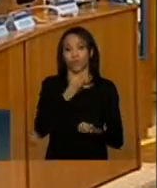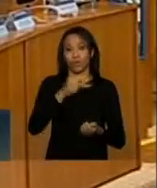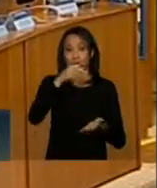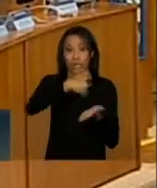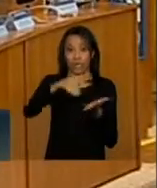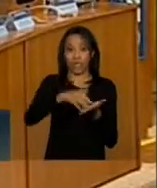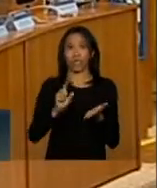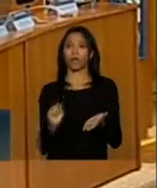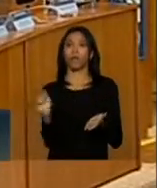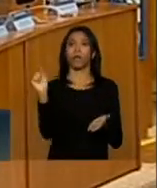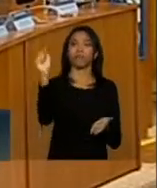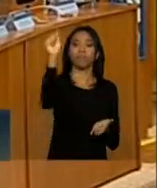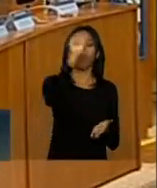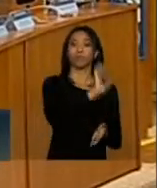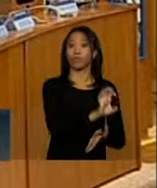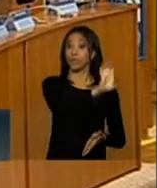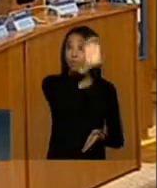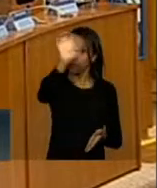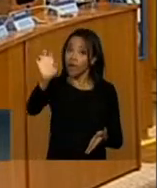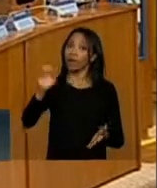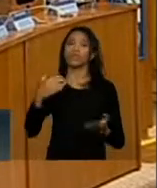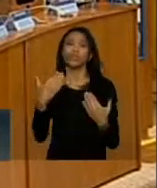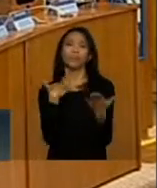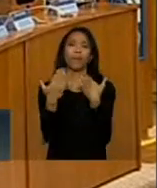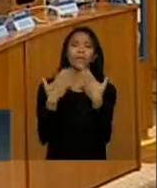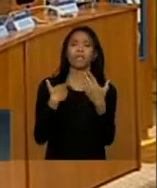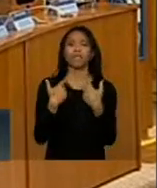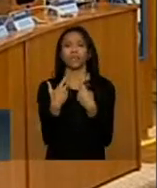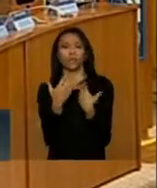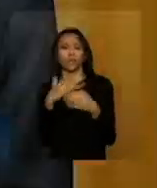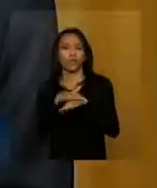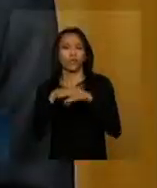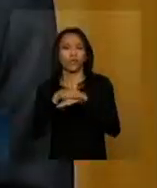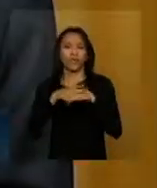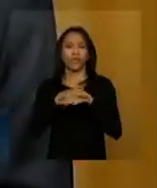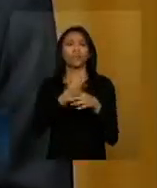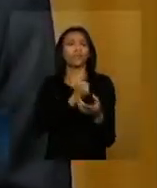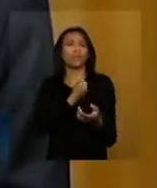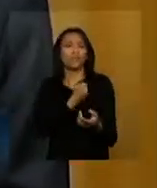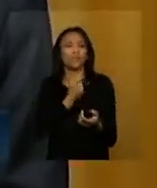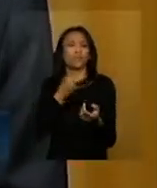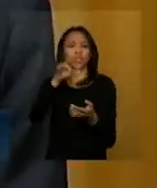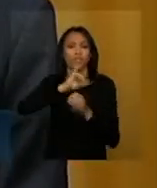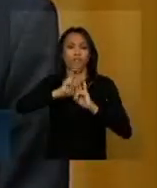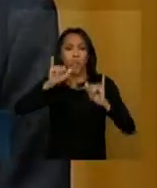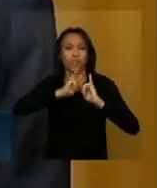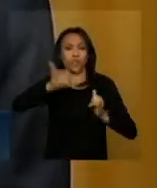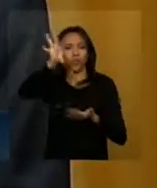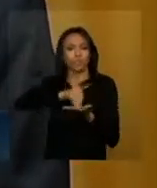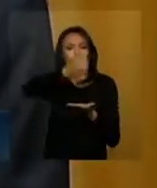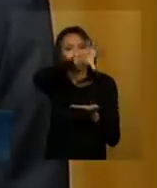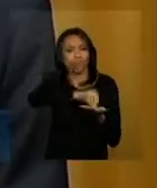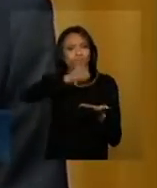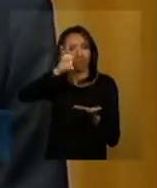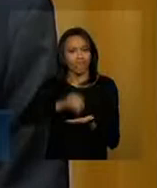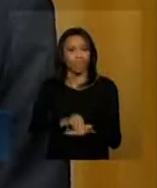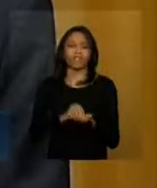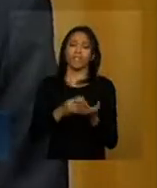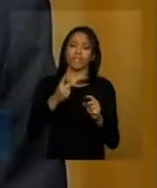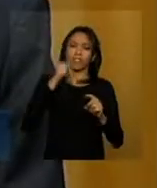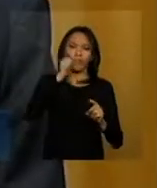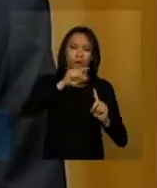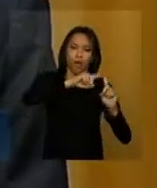capitais, equipes dos estados, e debatendo esses números, debatendo os dados de mortalidade materna, infantil,